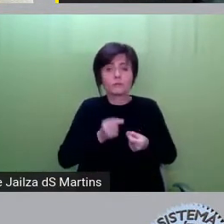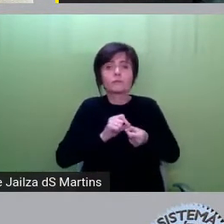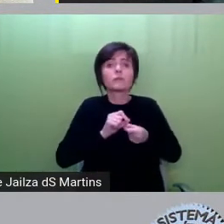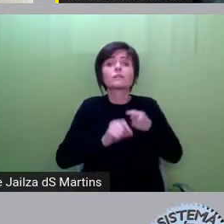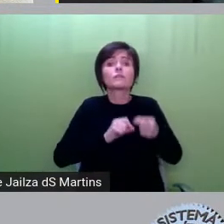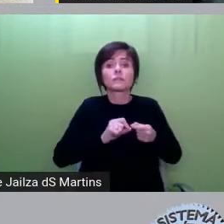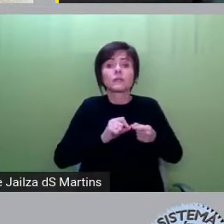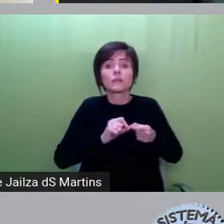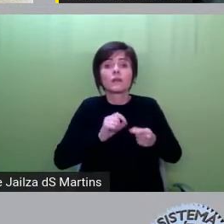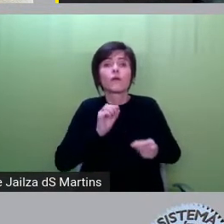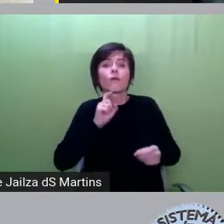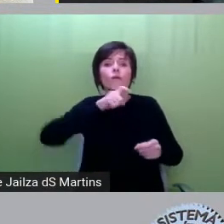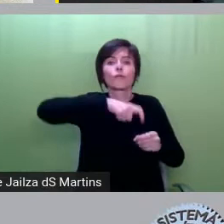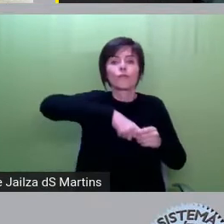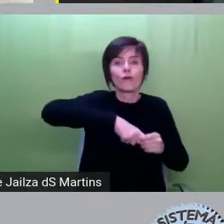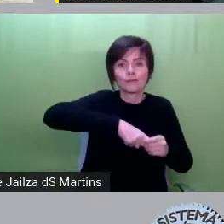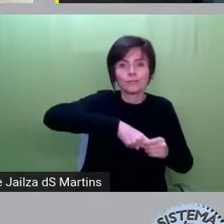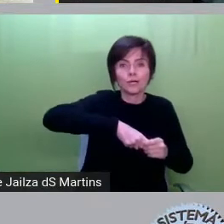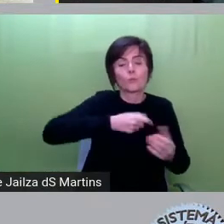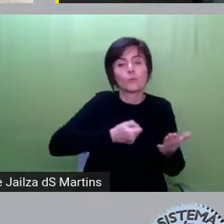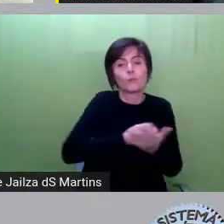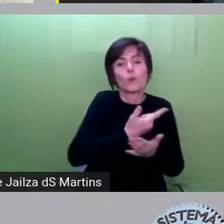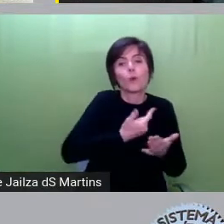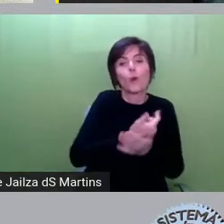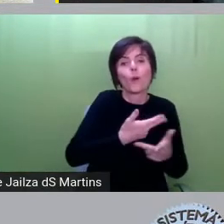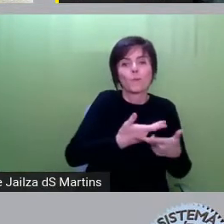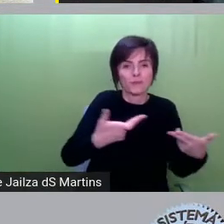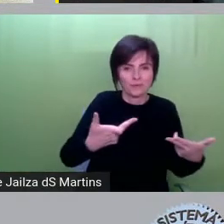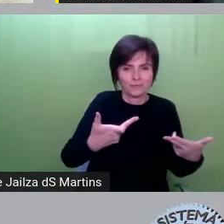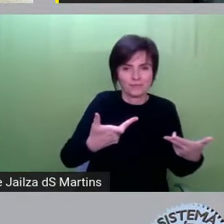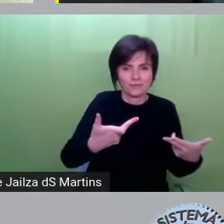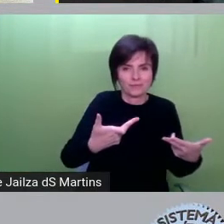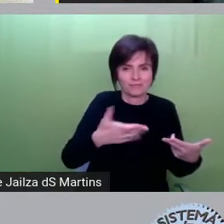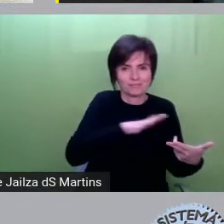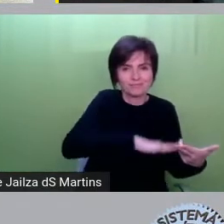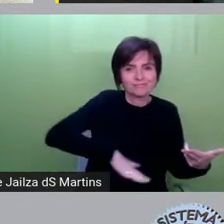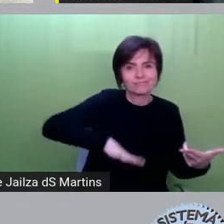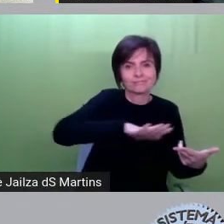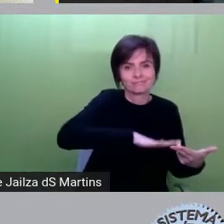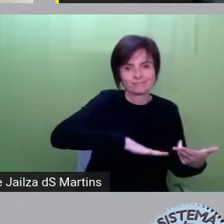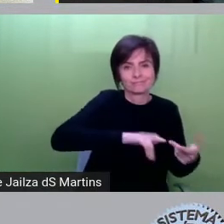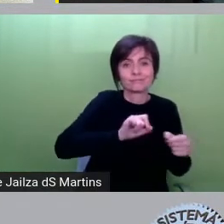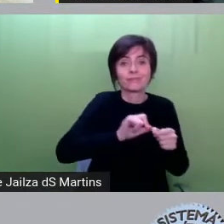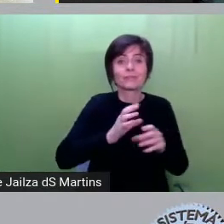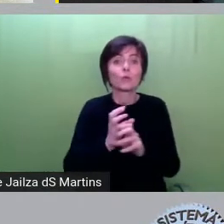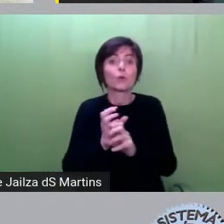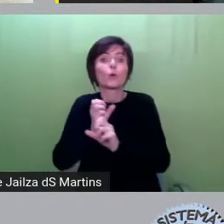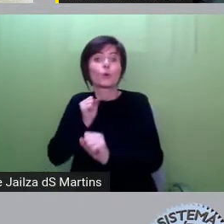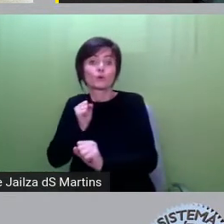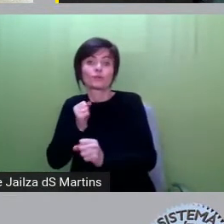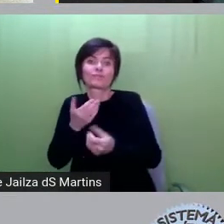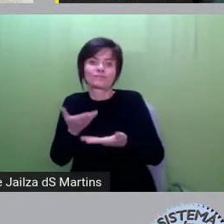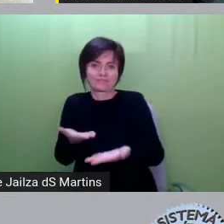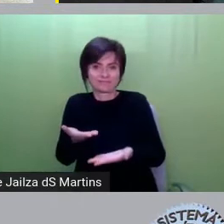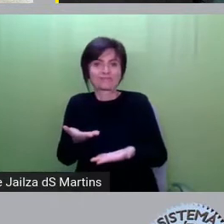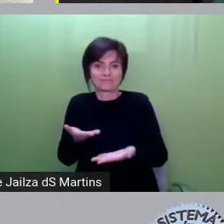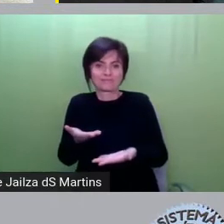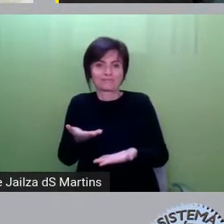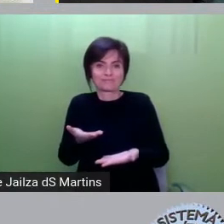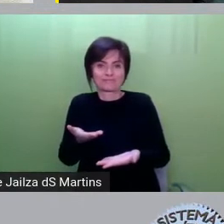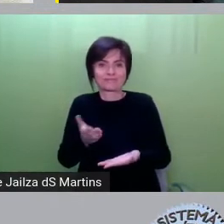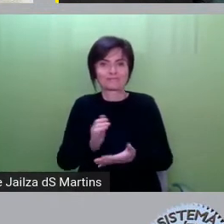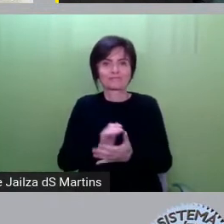para o capital, comprando mercadorias, tá? Realizando lucros dos capitais.